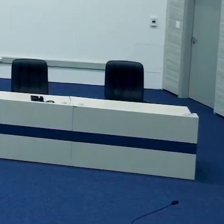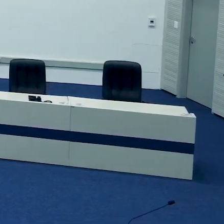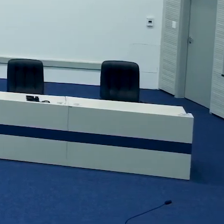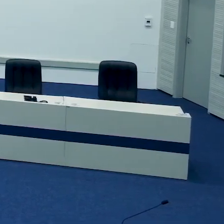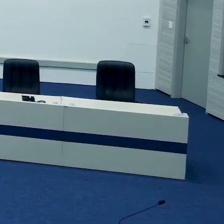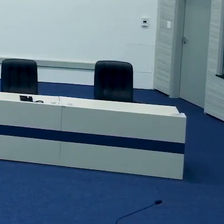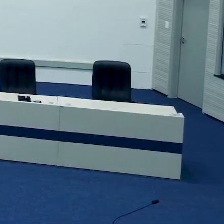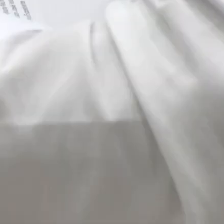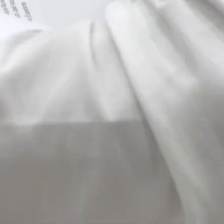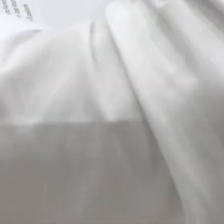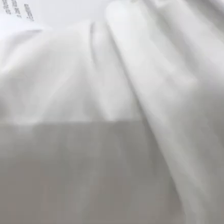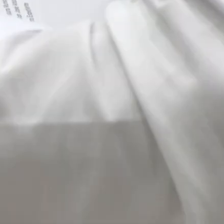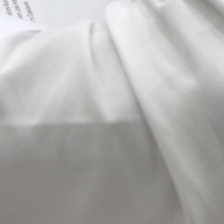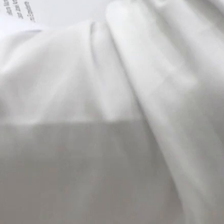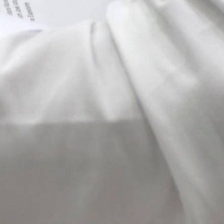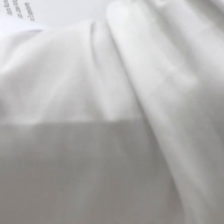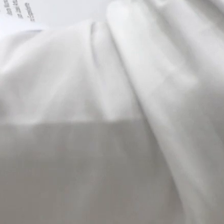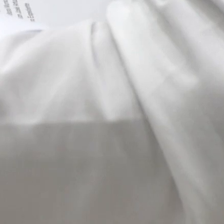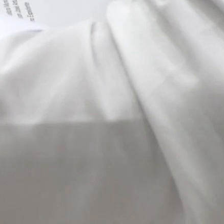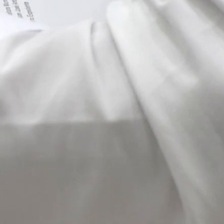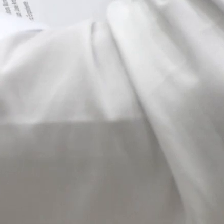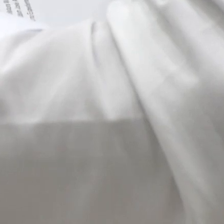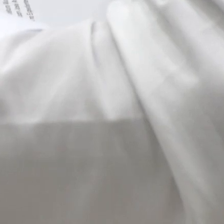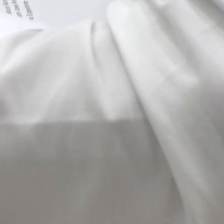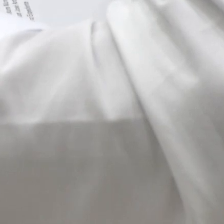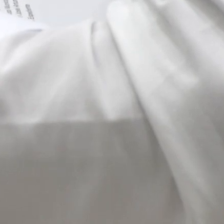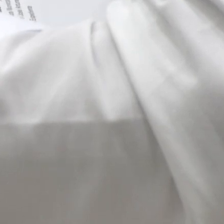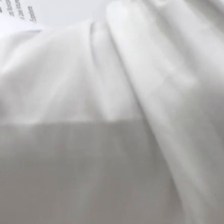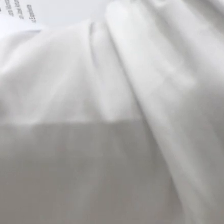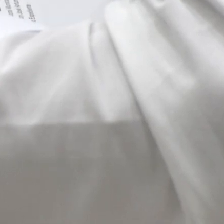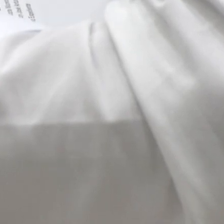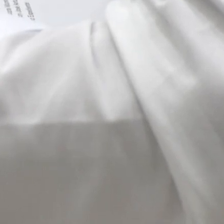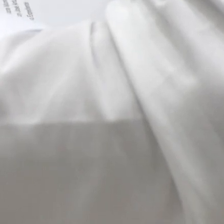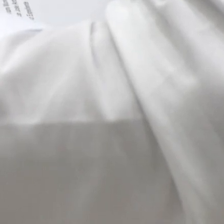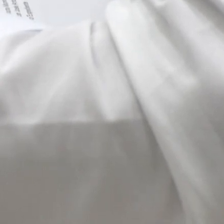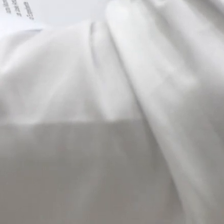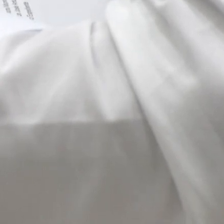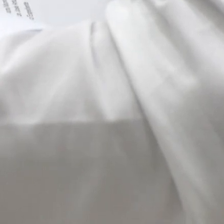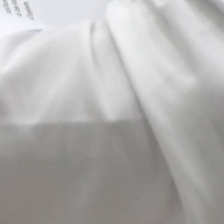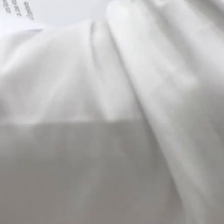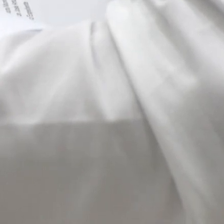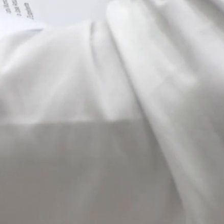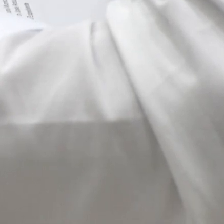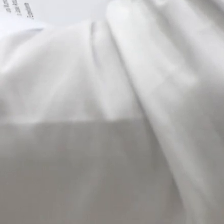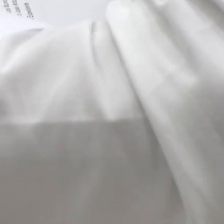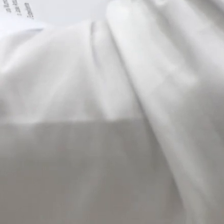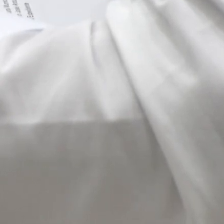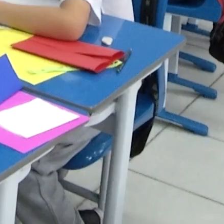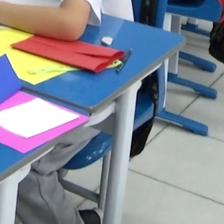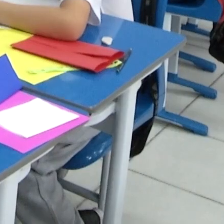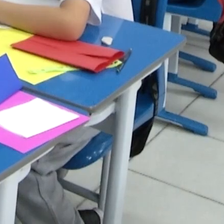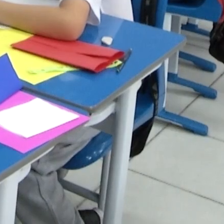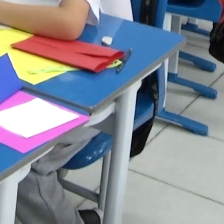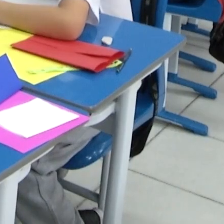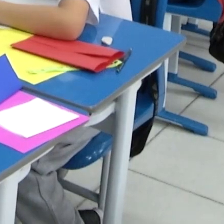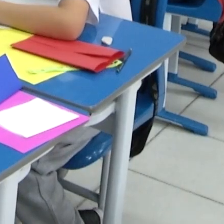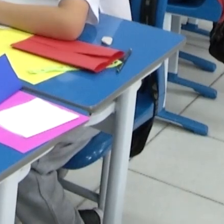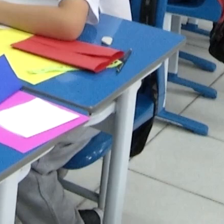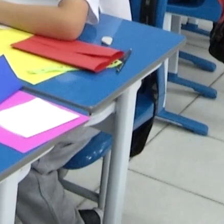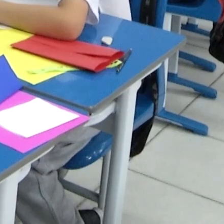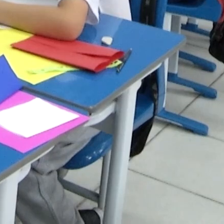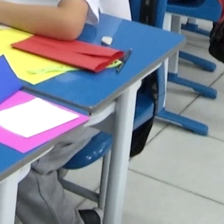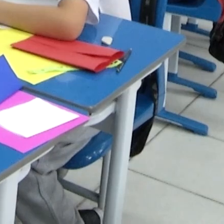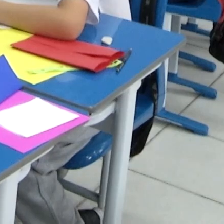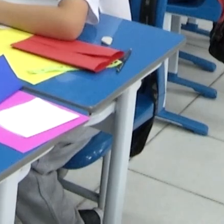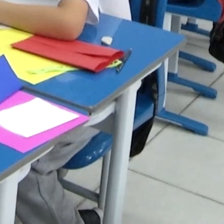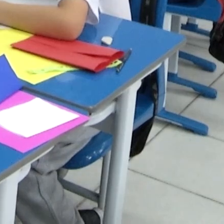os vereadores aprovaram por unanimidade 6 projetos, além de um requerimento. Um deles é a matéria que autoriza o poder